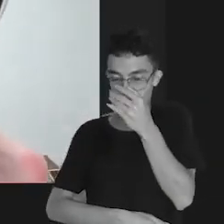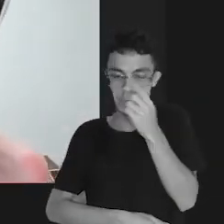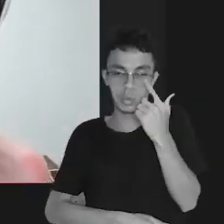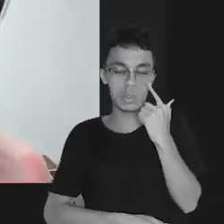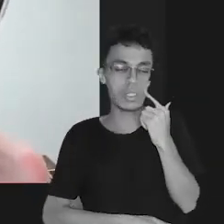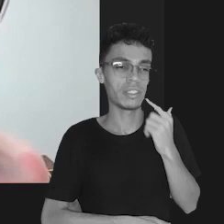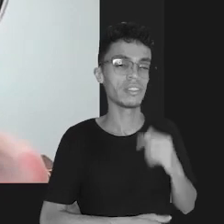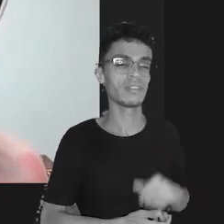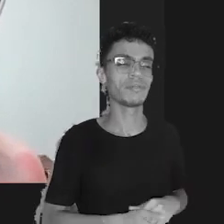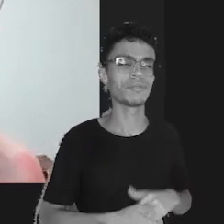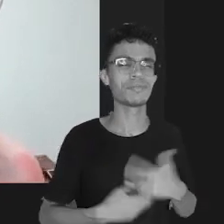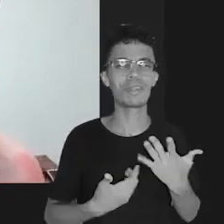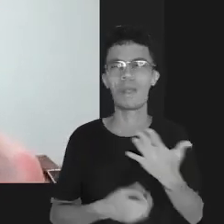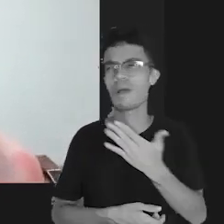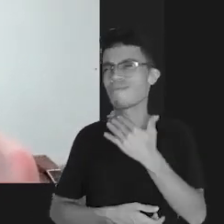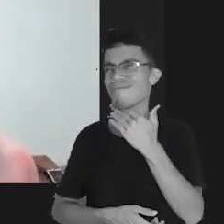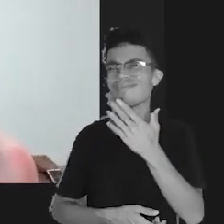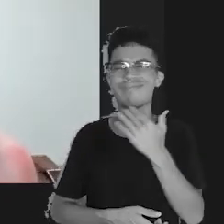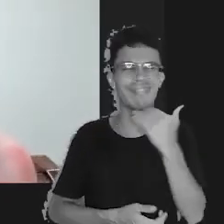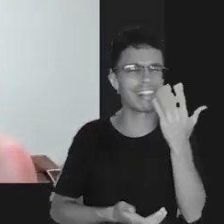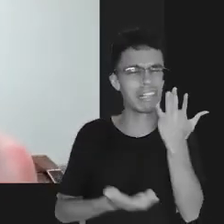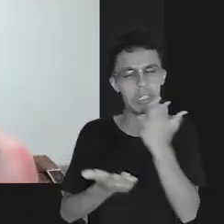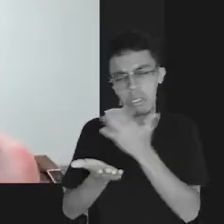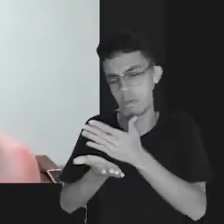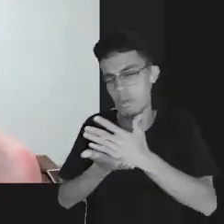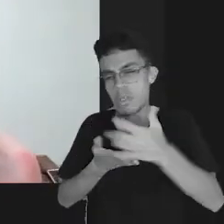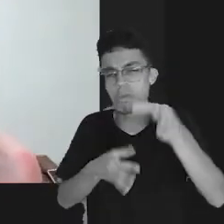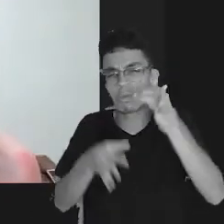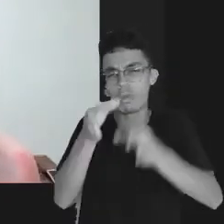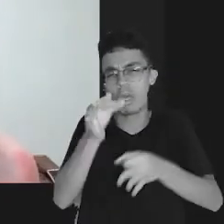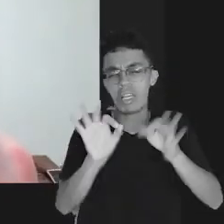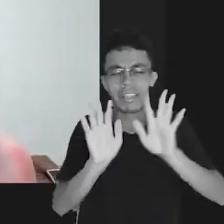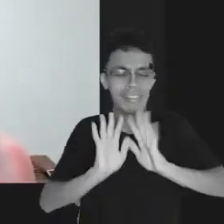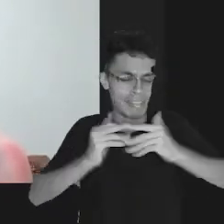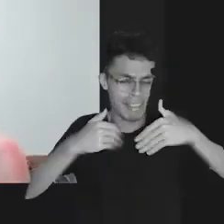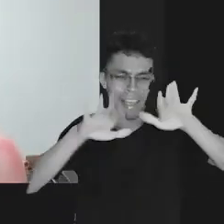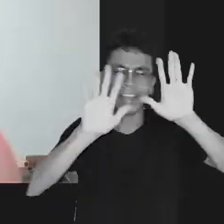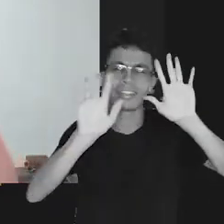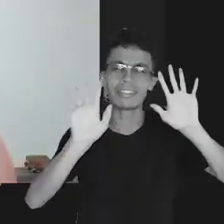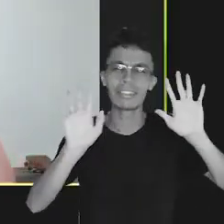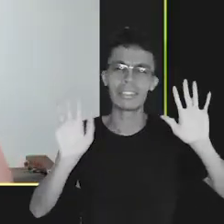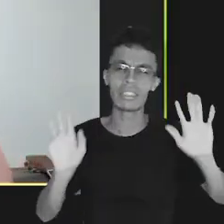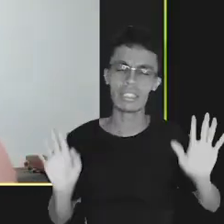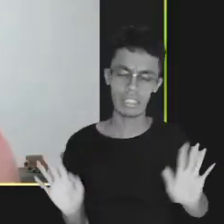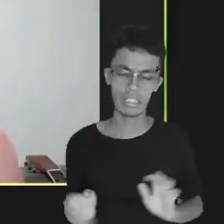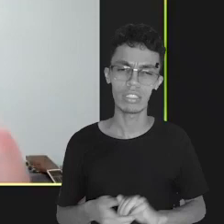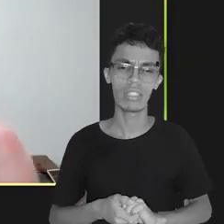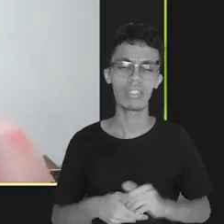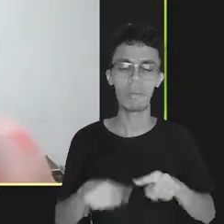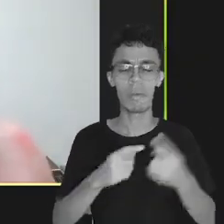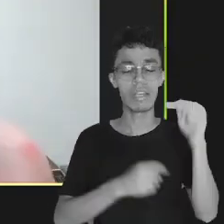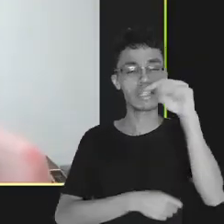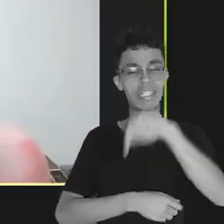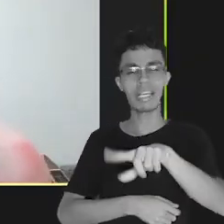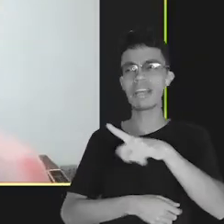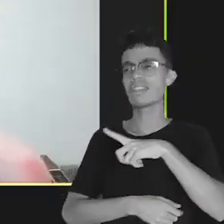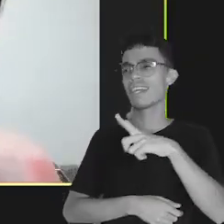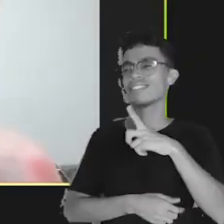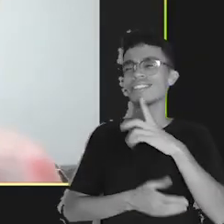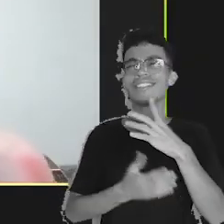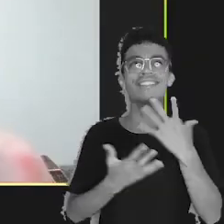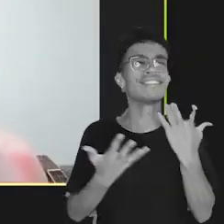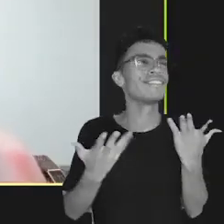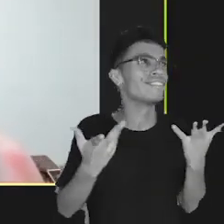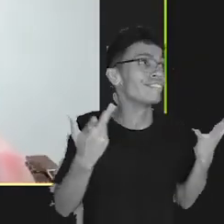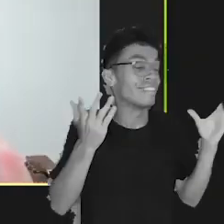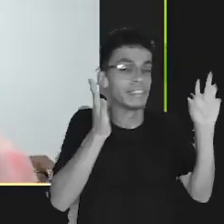Mas ainda não começamos a audiência, retirai-vos! Mas aqui temos tanta sede de